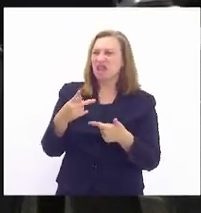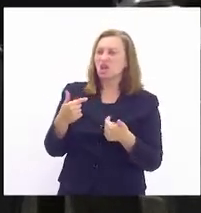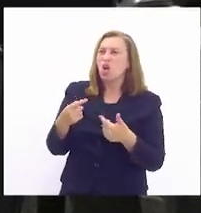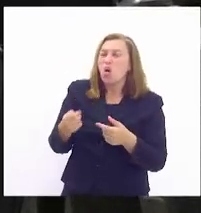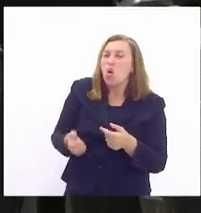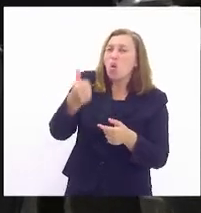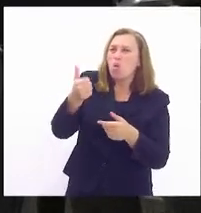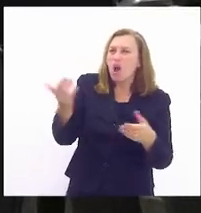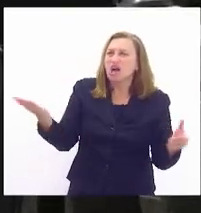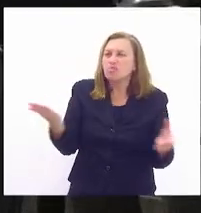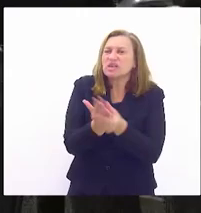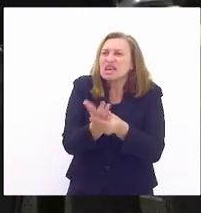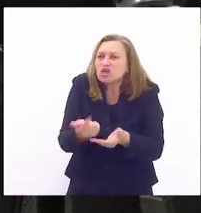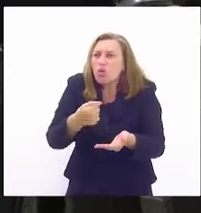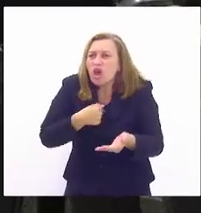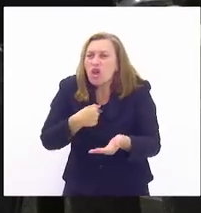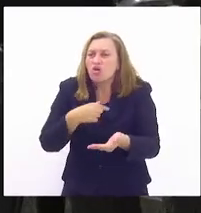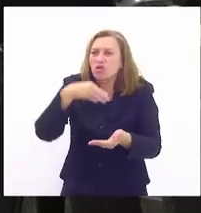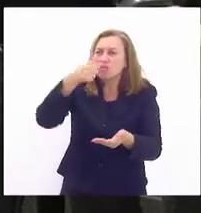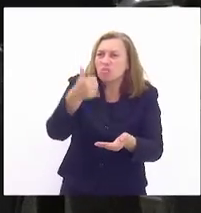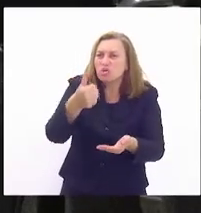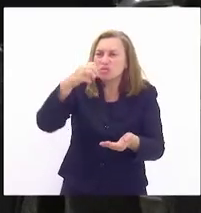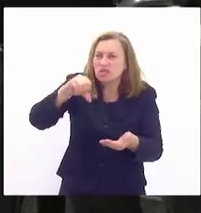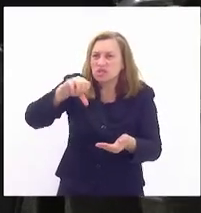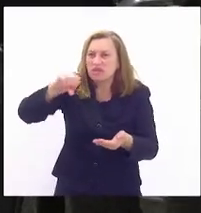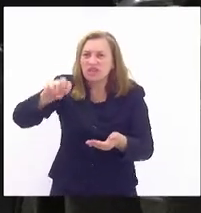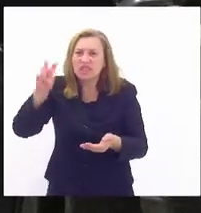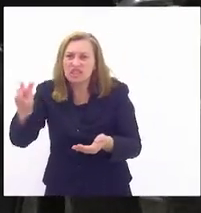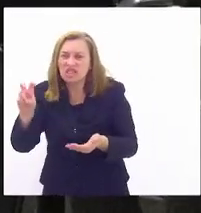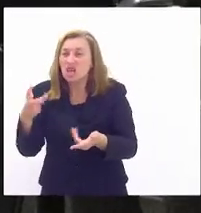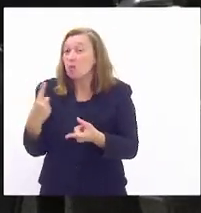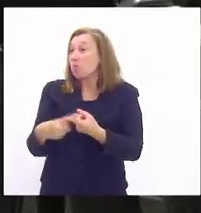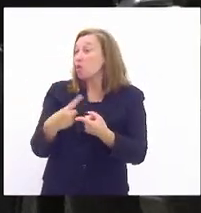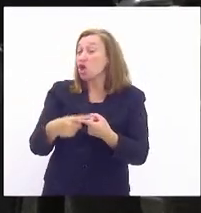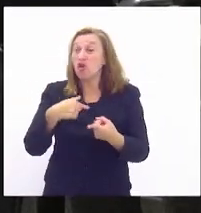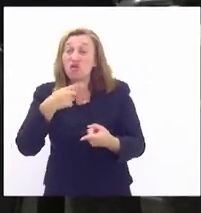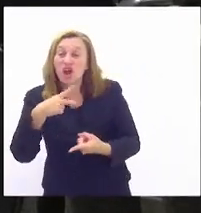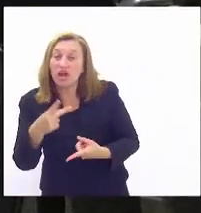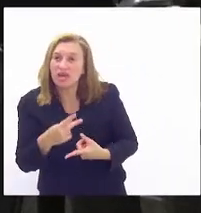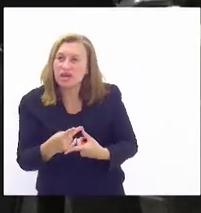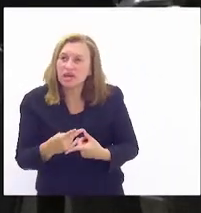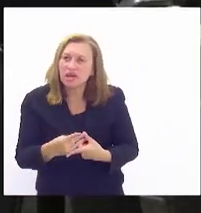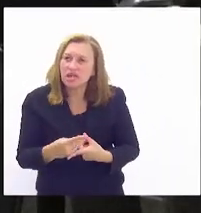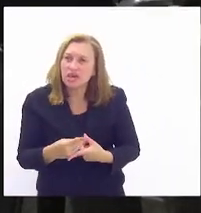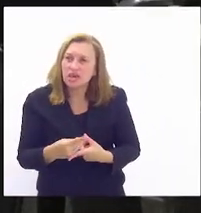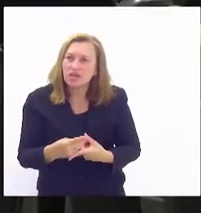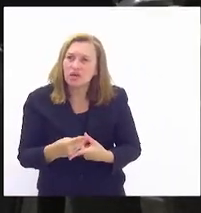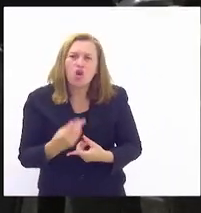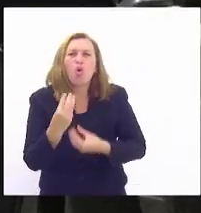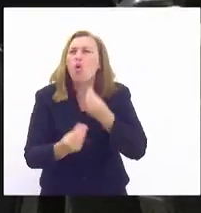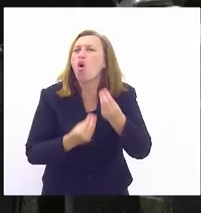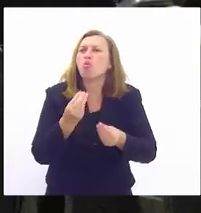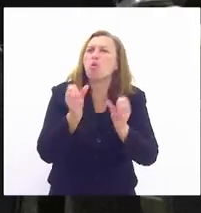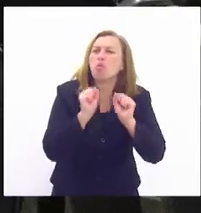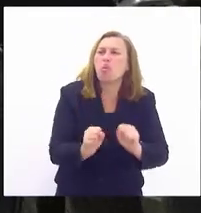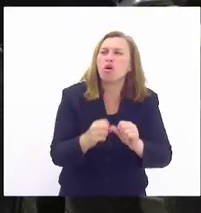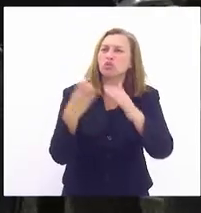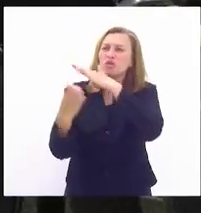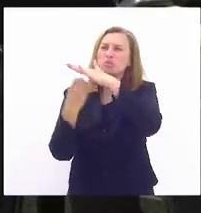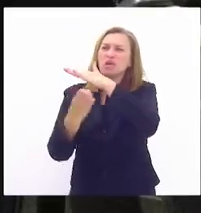em 1995 pelo gerente de meio ambiente da CSN, porque eu disse o seguinte, como é que pode uma empresa que